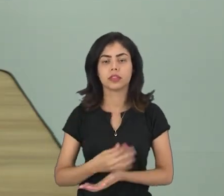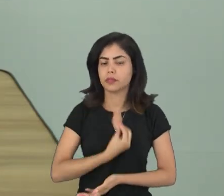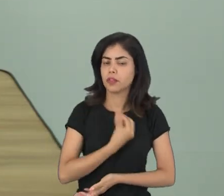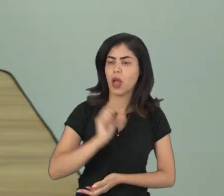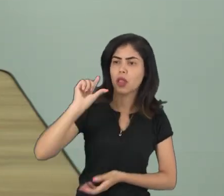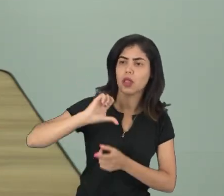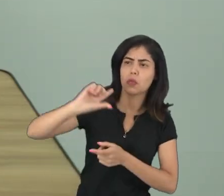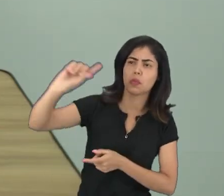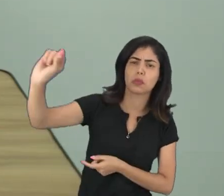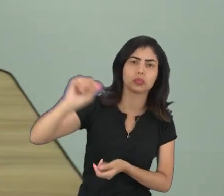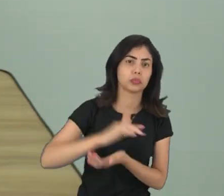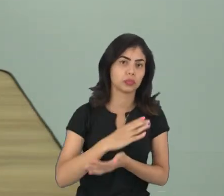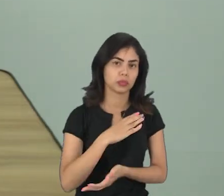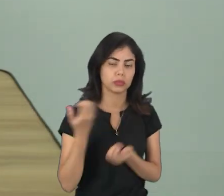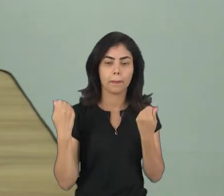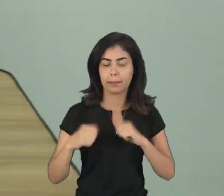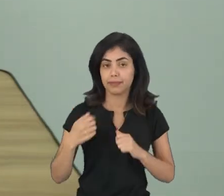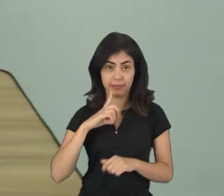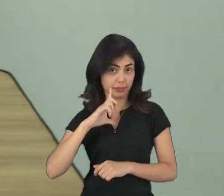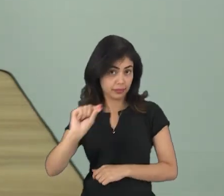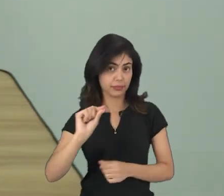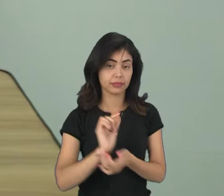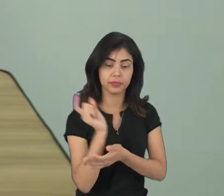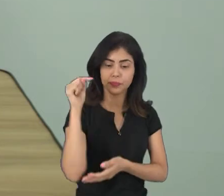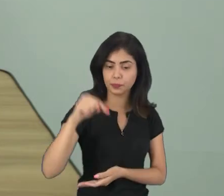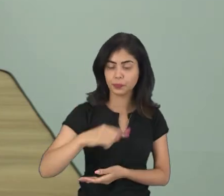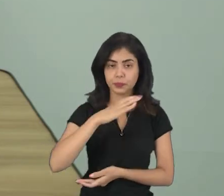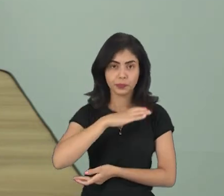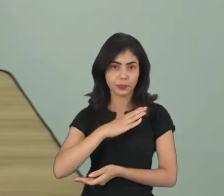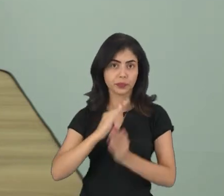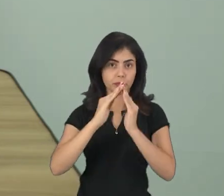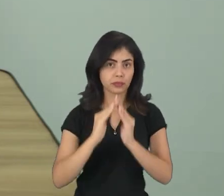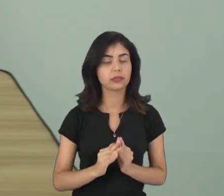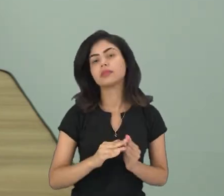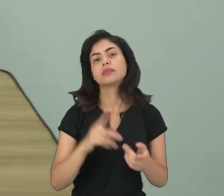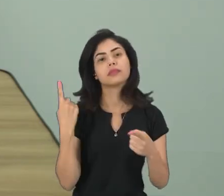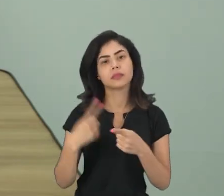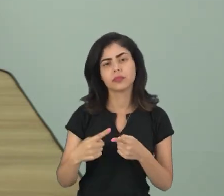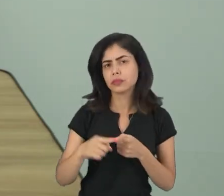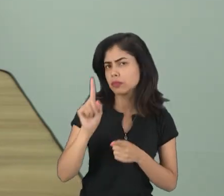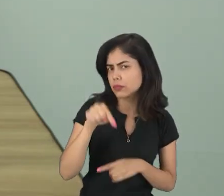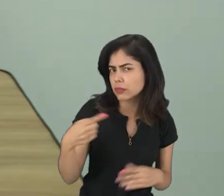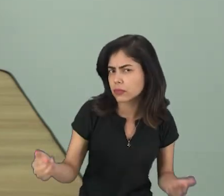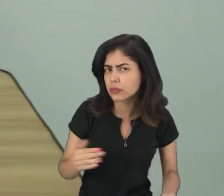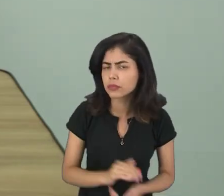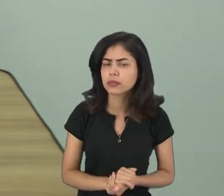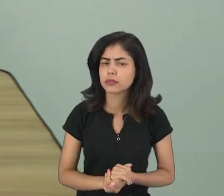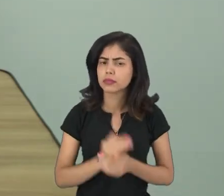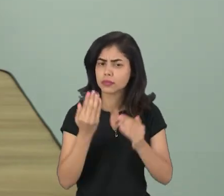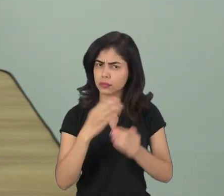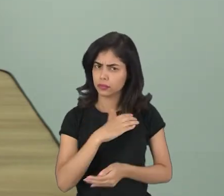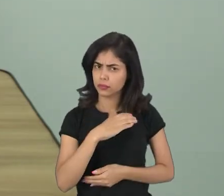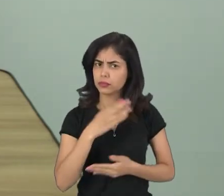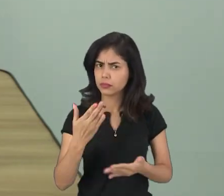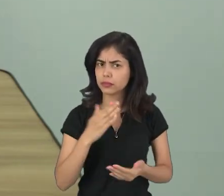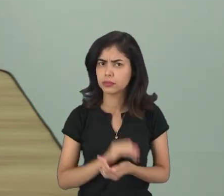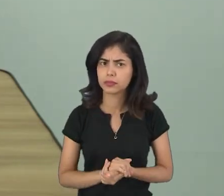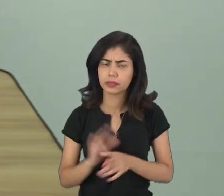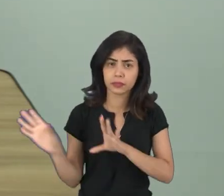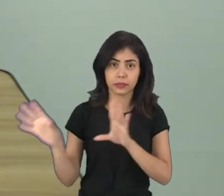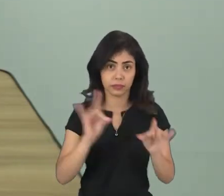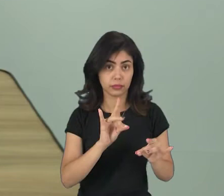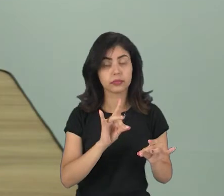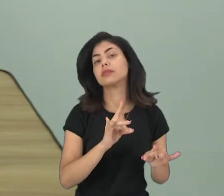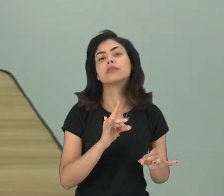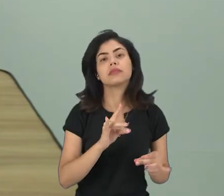da cidade, decidiram então vir para a cidade. E por que será que elas vieram para a cidade? Elas vieram